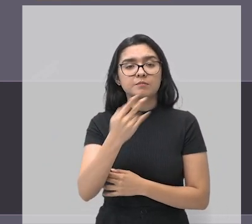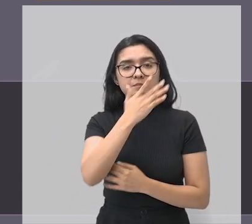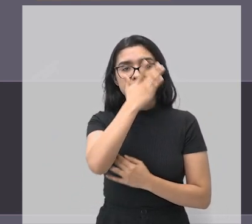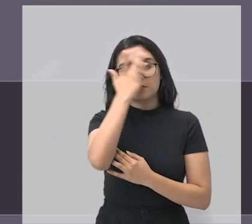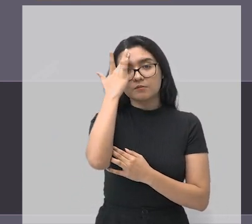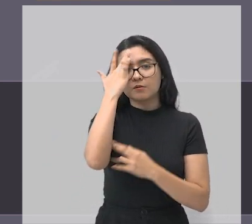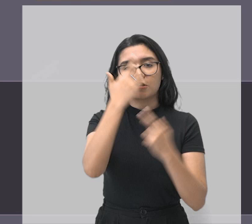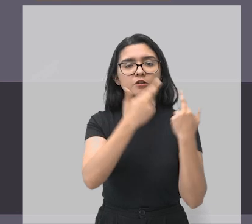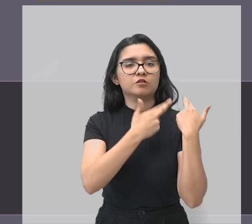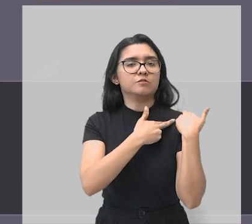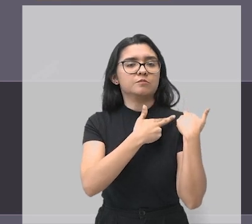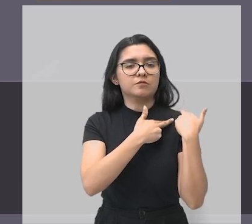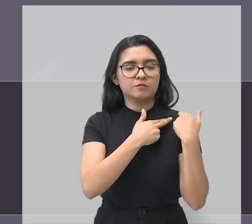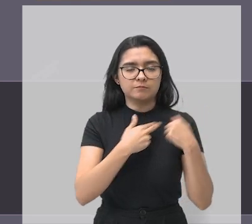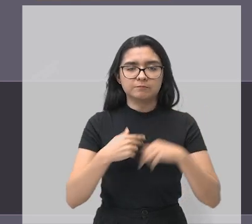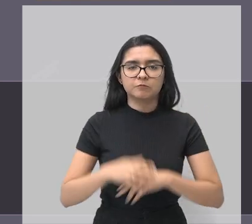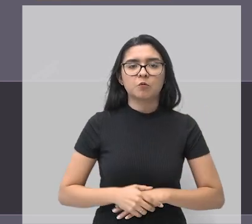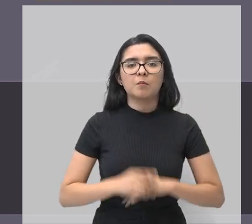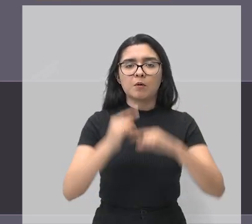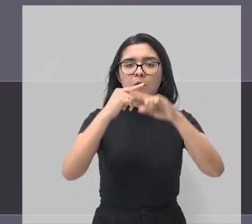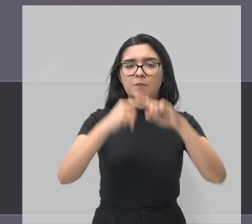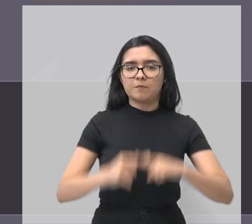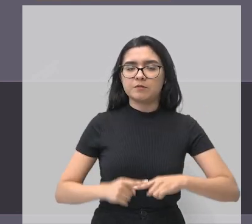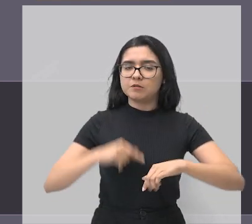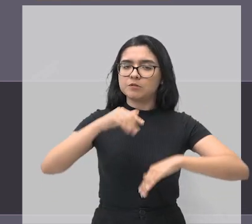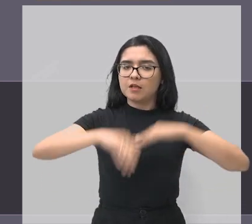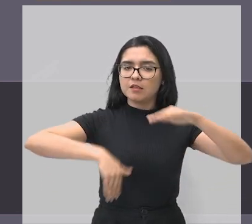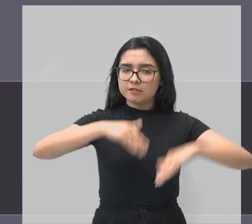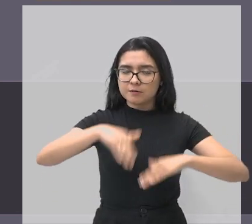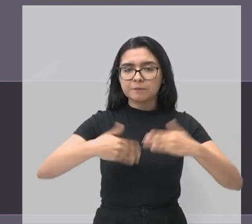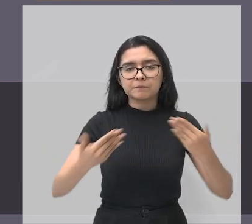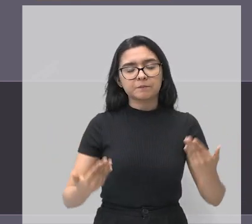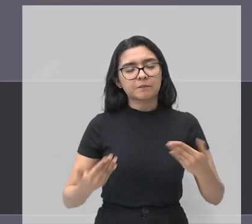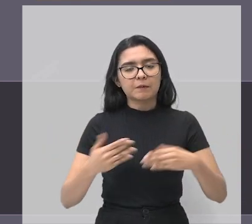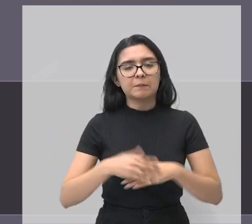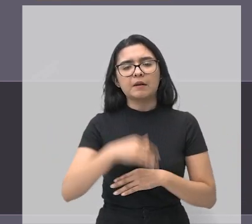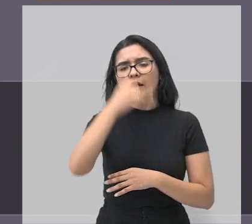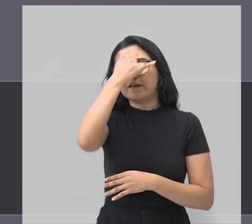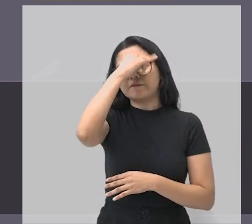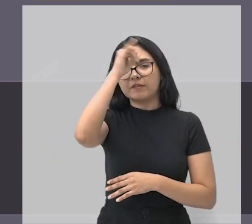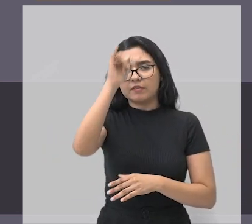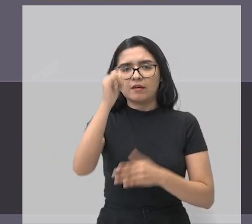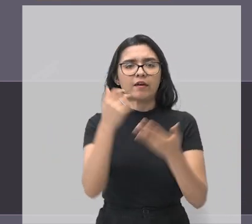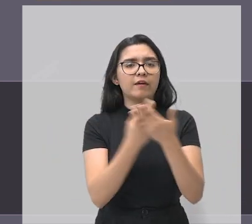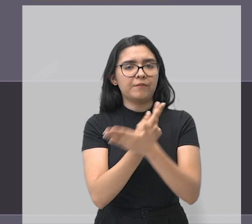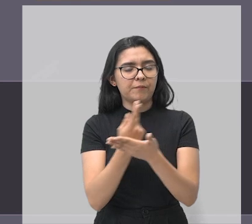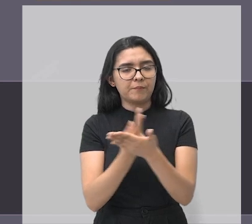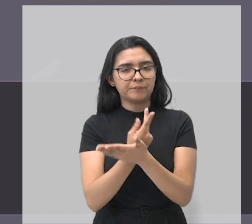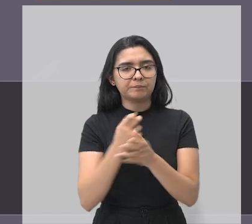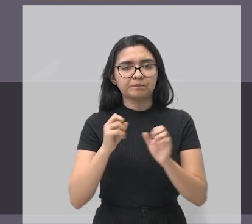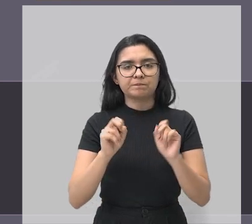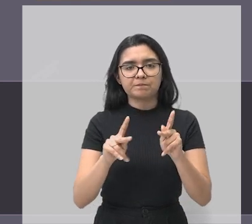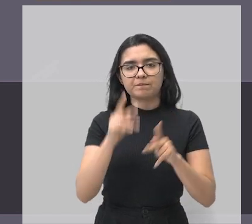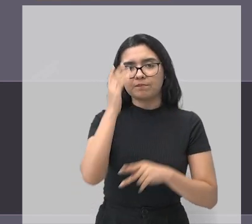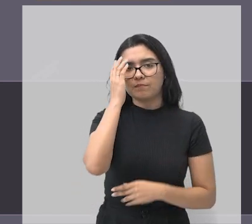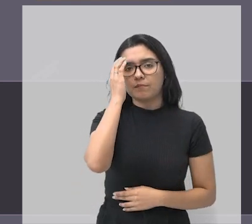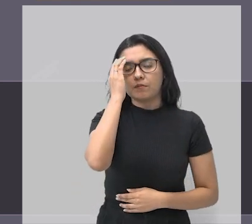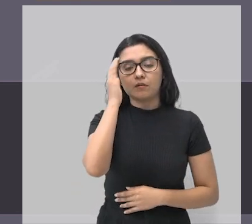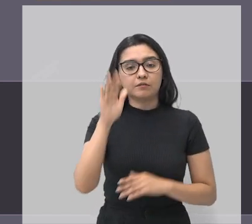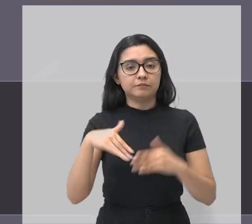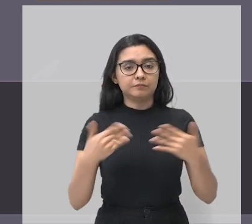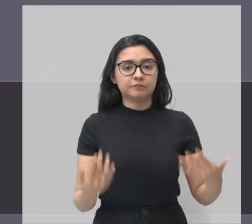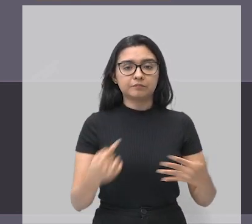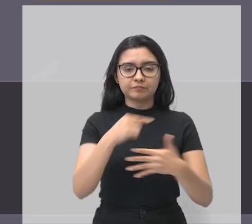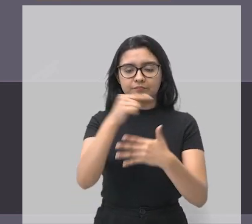pessoas envolvidas numa prova de natação, que é justamente para não fugir nenhuma informação, certo? Então,